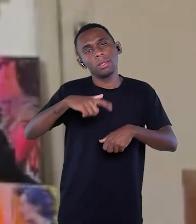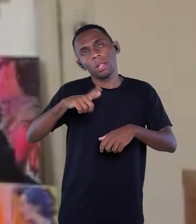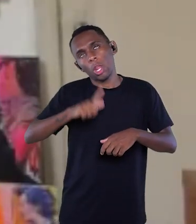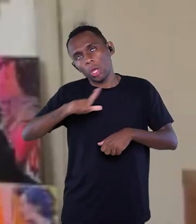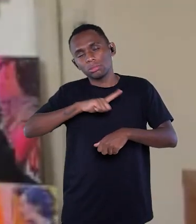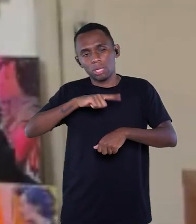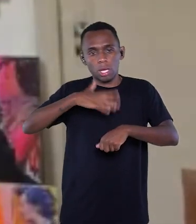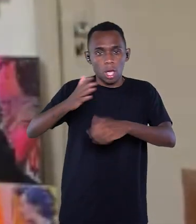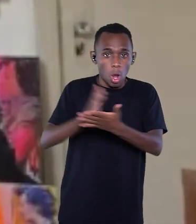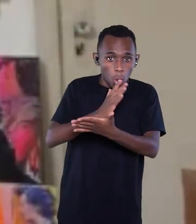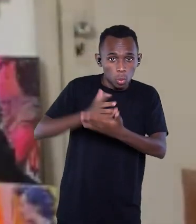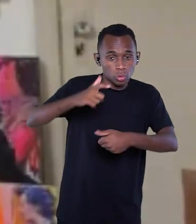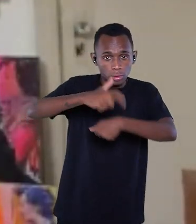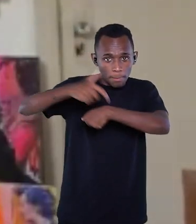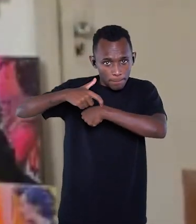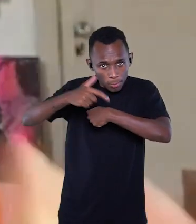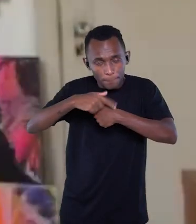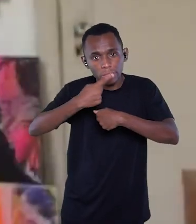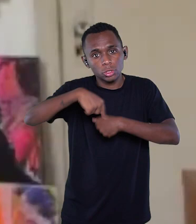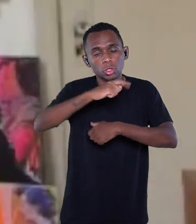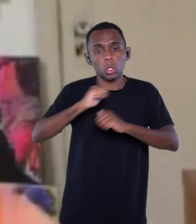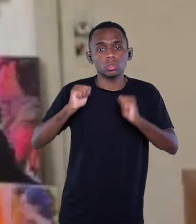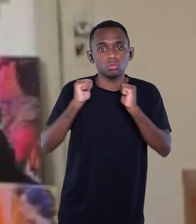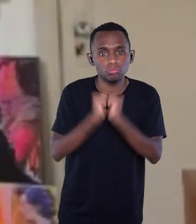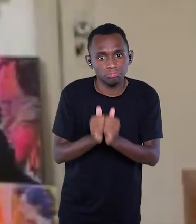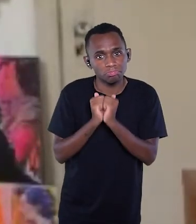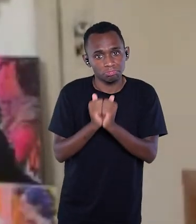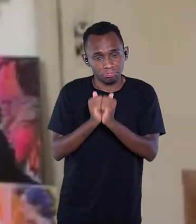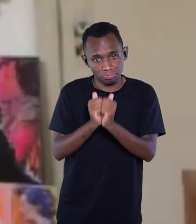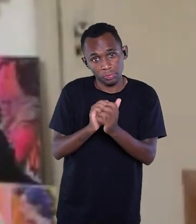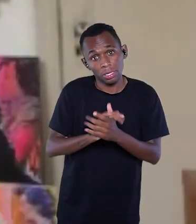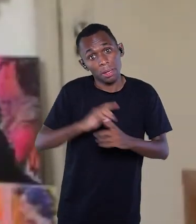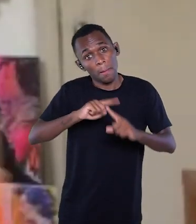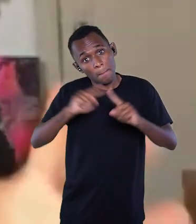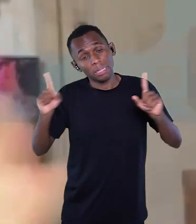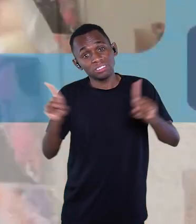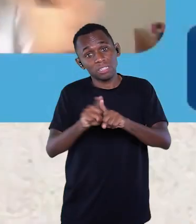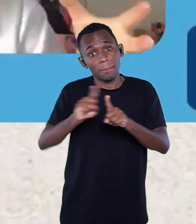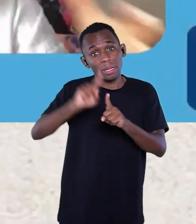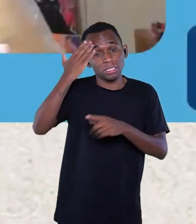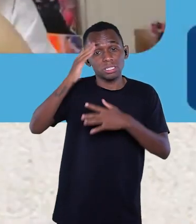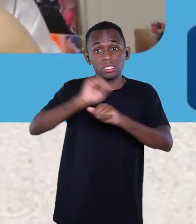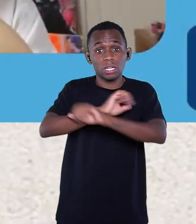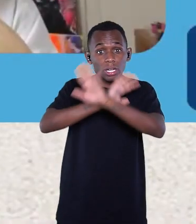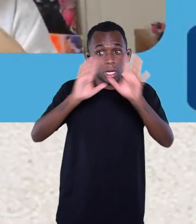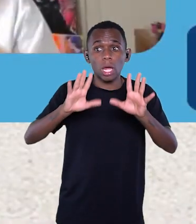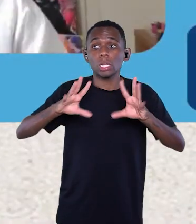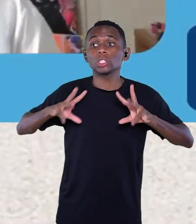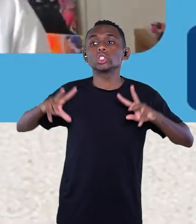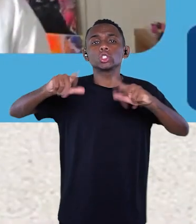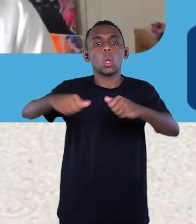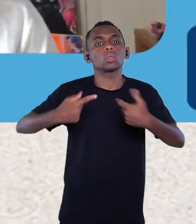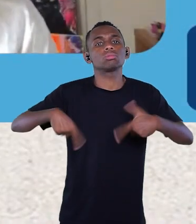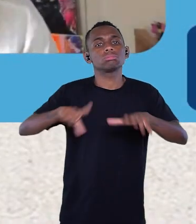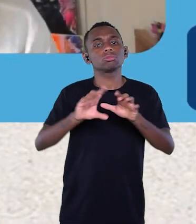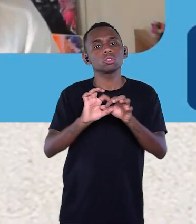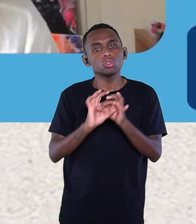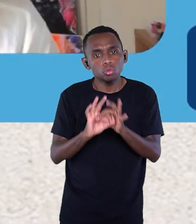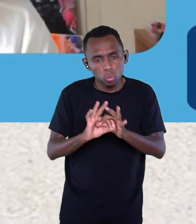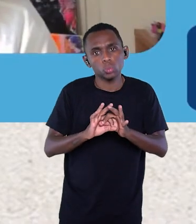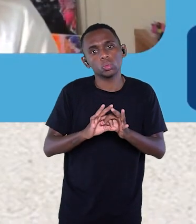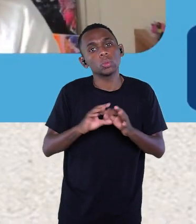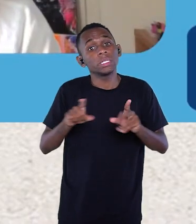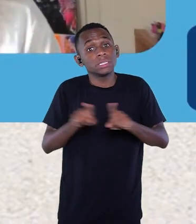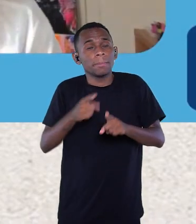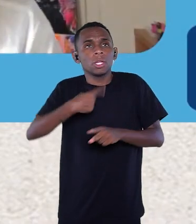da gente se unir, se encontrar, enfim, mas também de entender um univos como todo, né? E o quanto que a